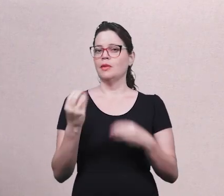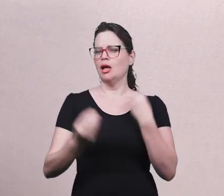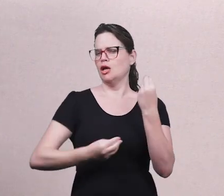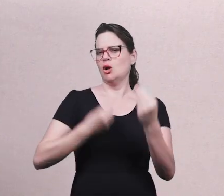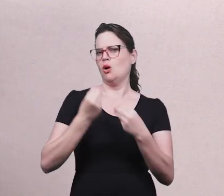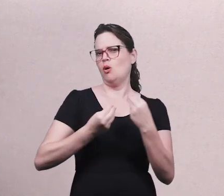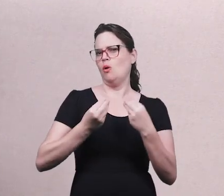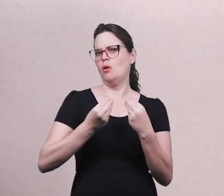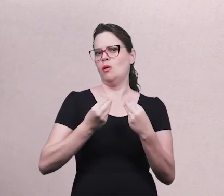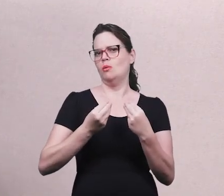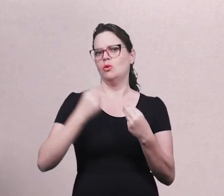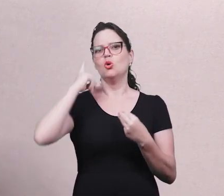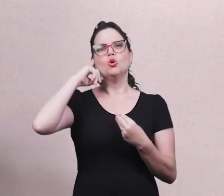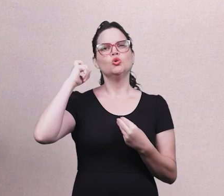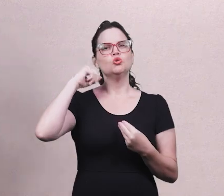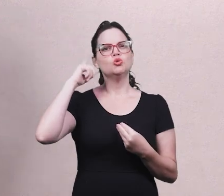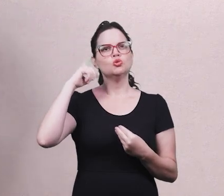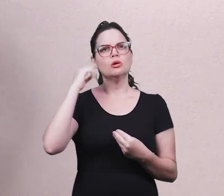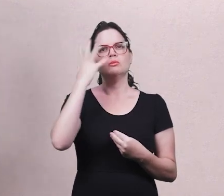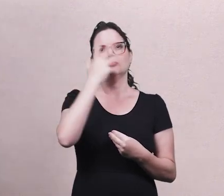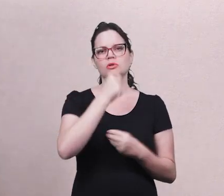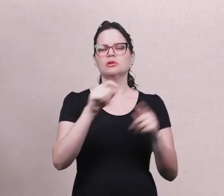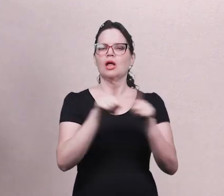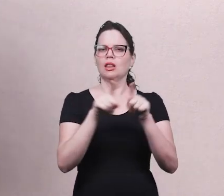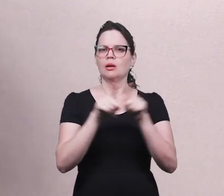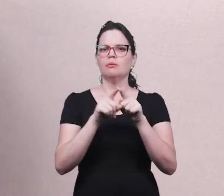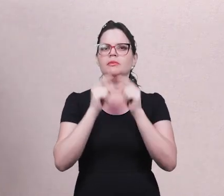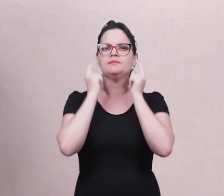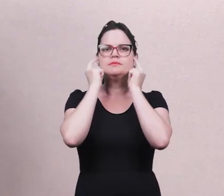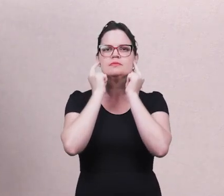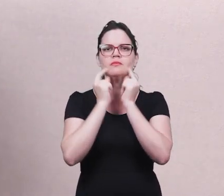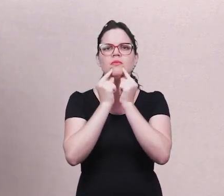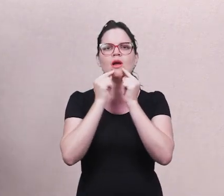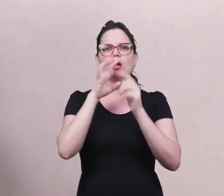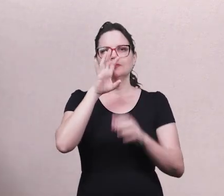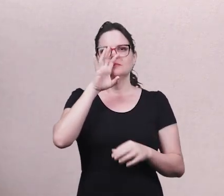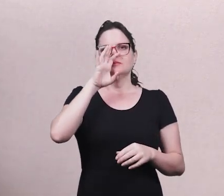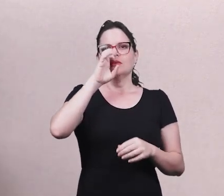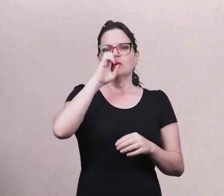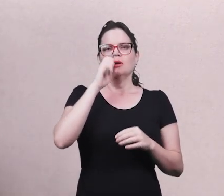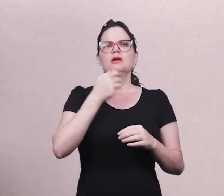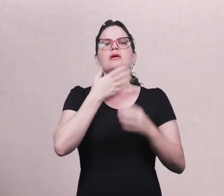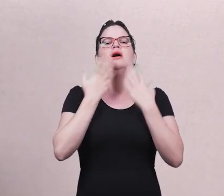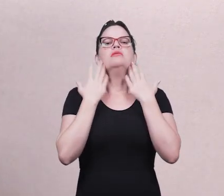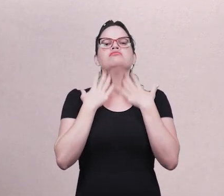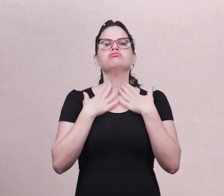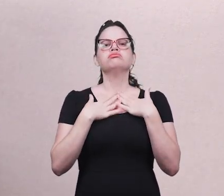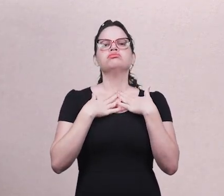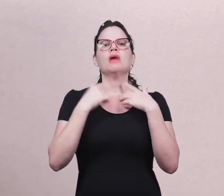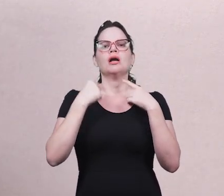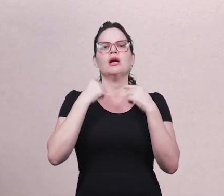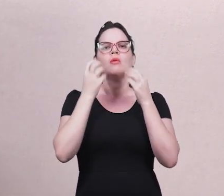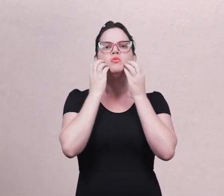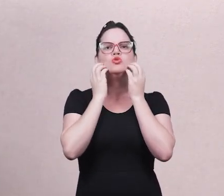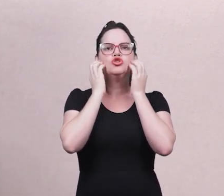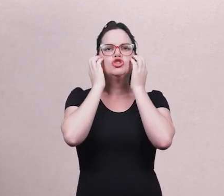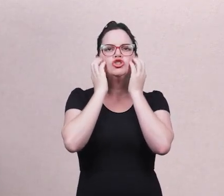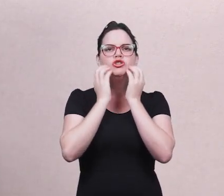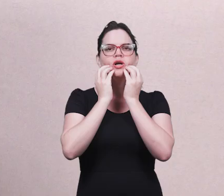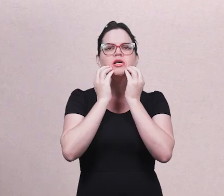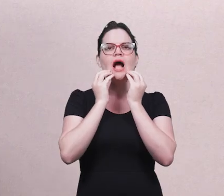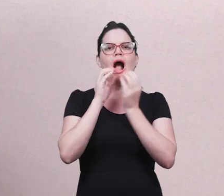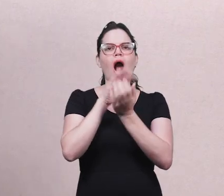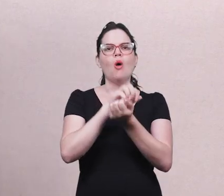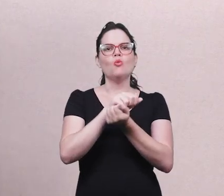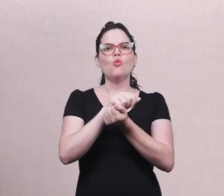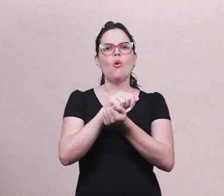vai modular essa voz? Vai ser também o restante do trato respiratório e a faringe.